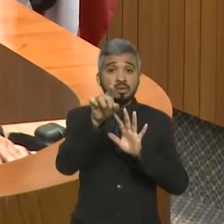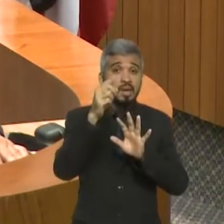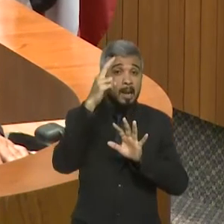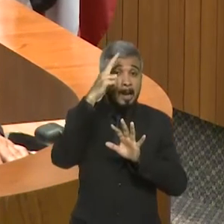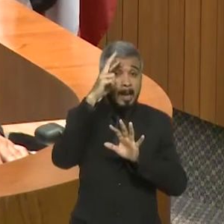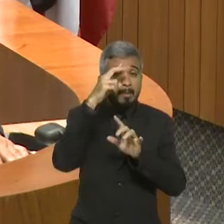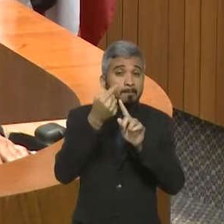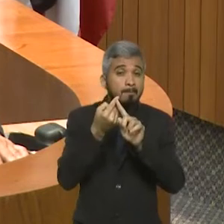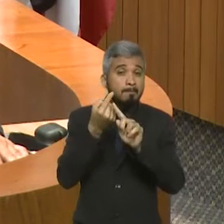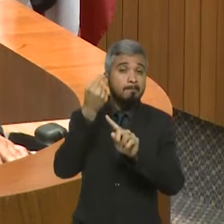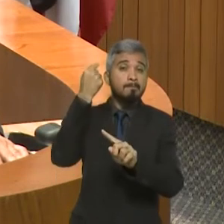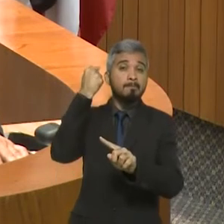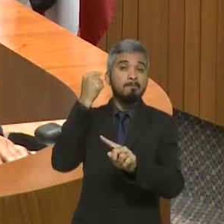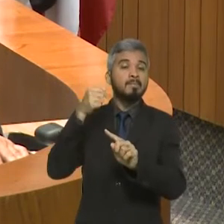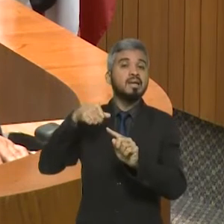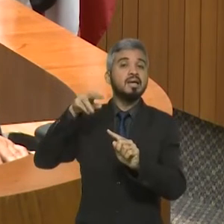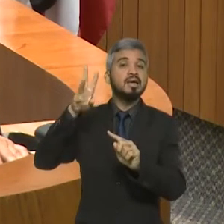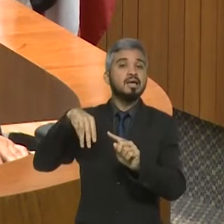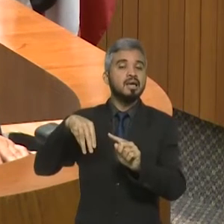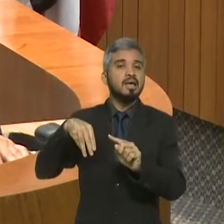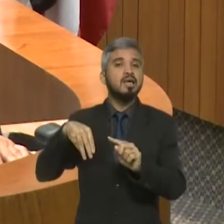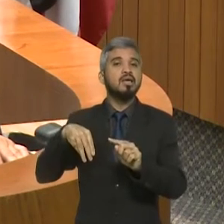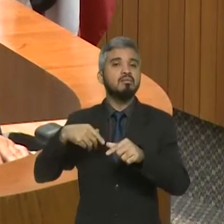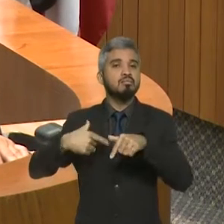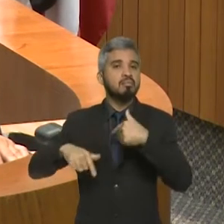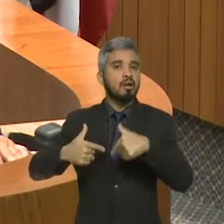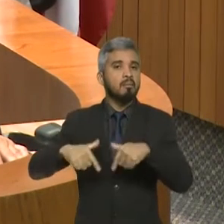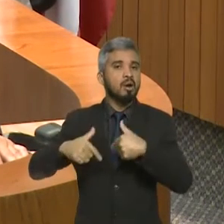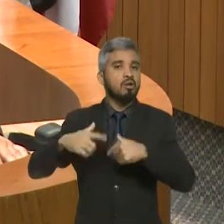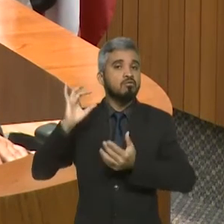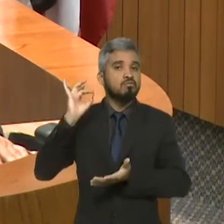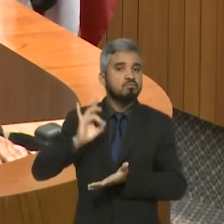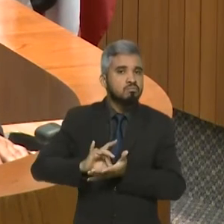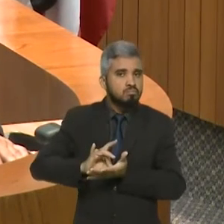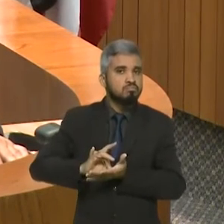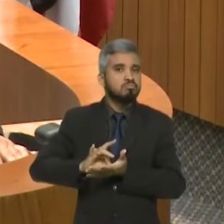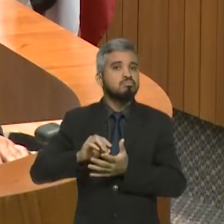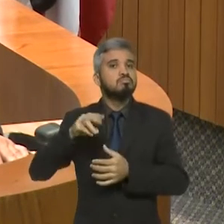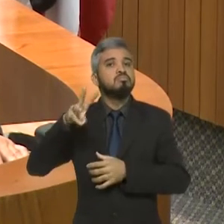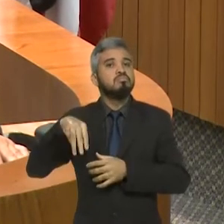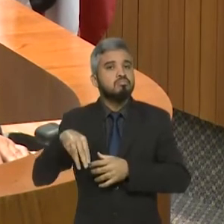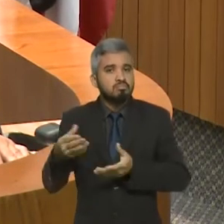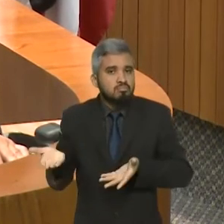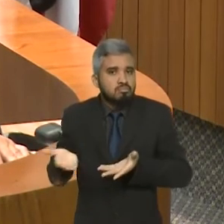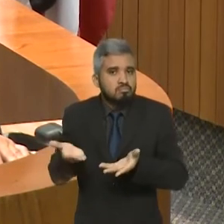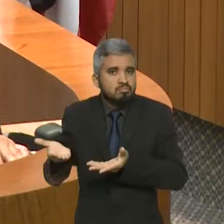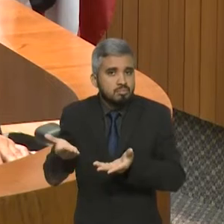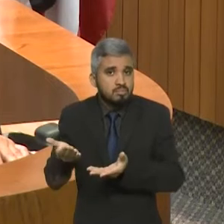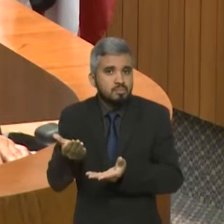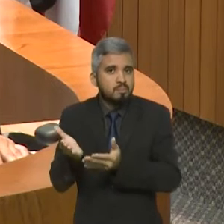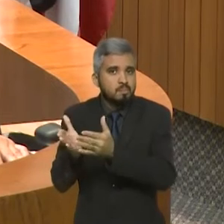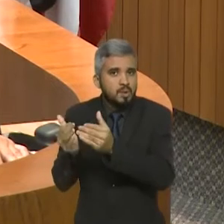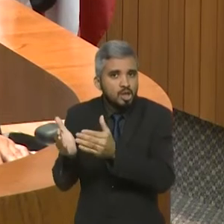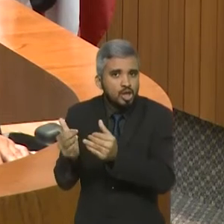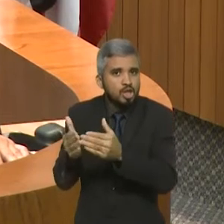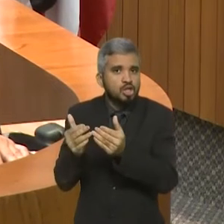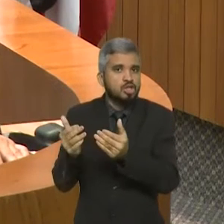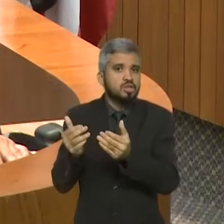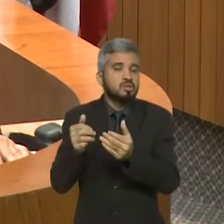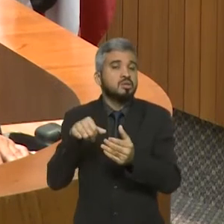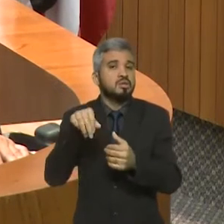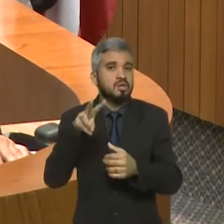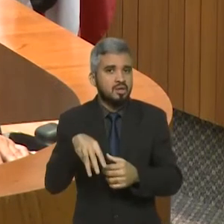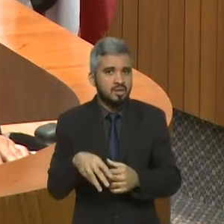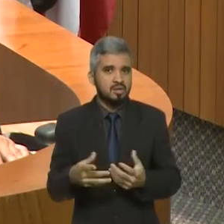mas as MAs, mas a gente busca o melhoramento, a gente busca a manutenção, e isso